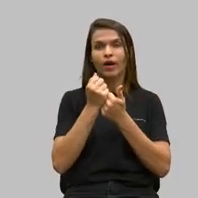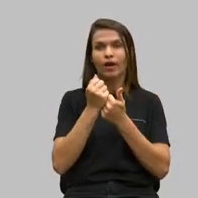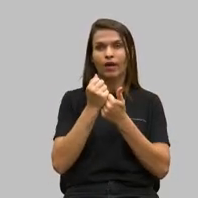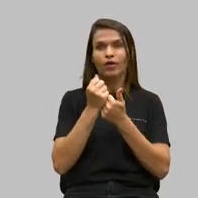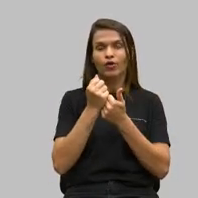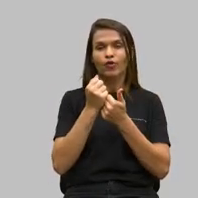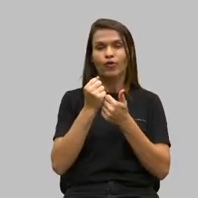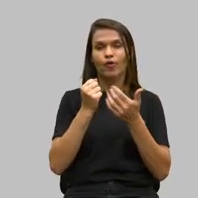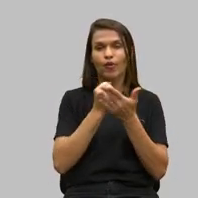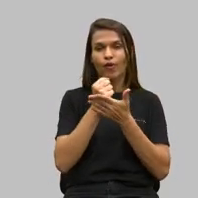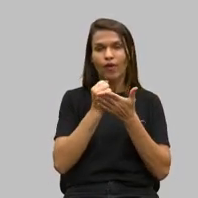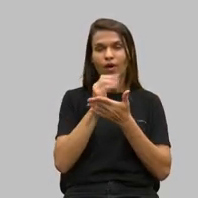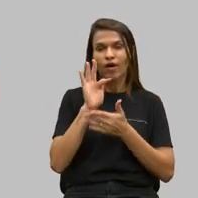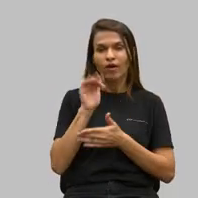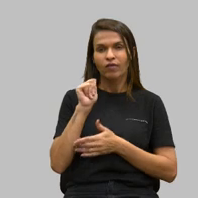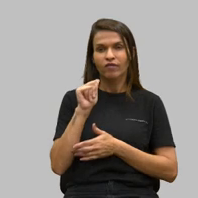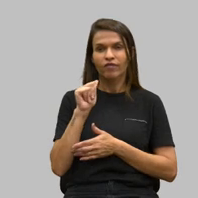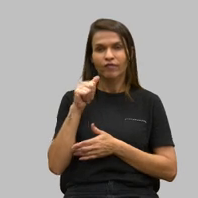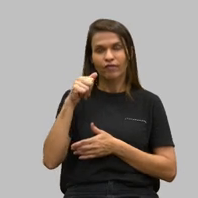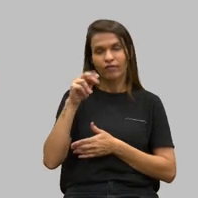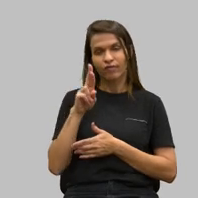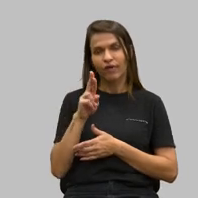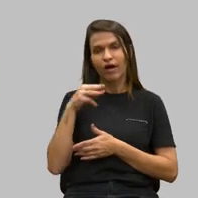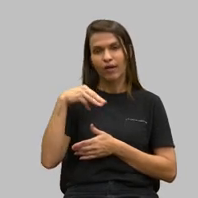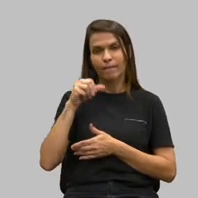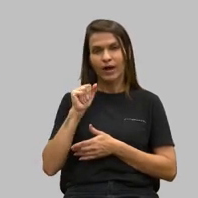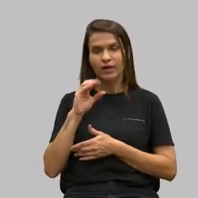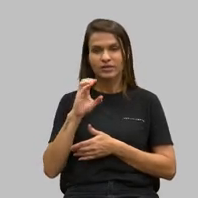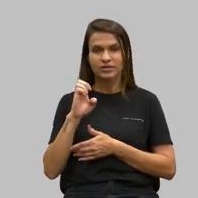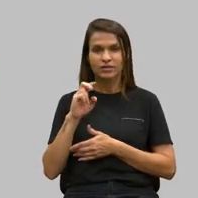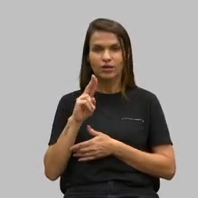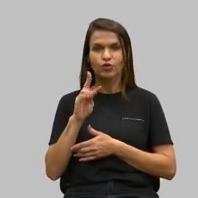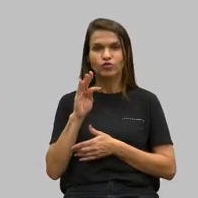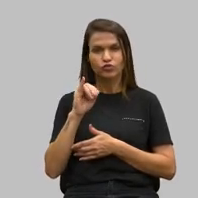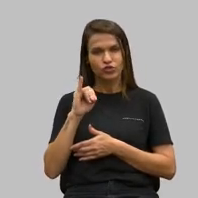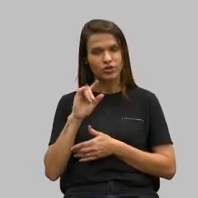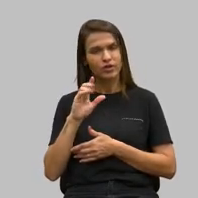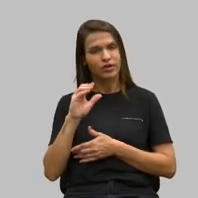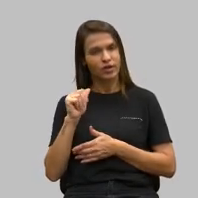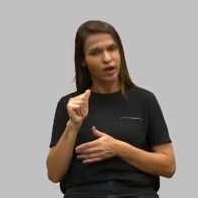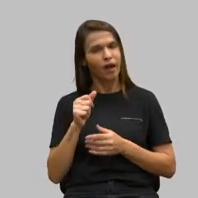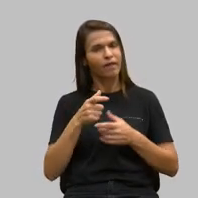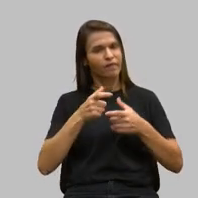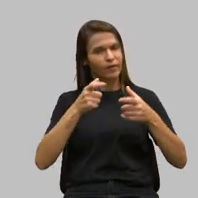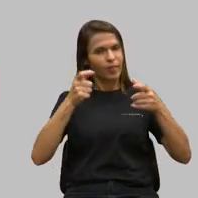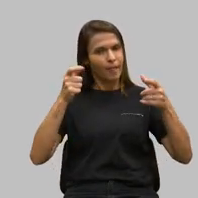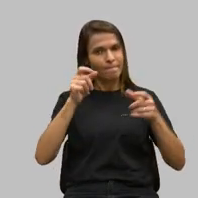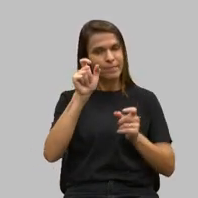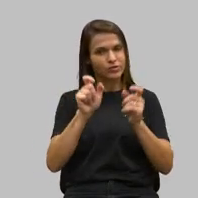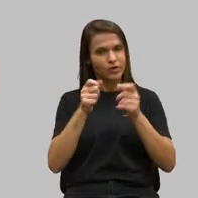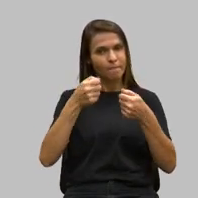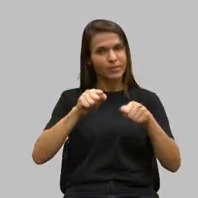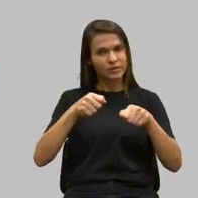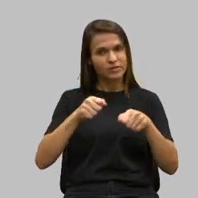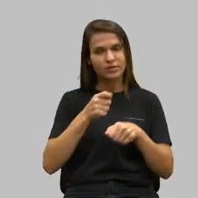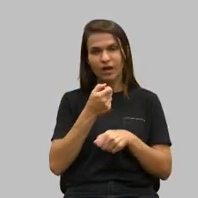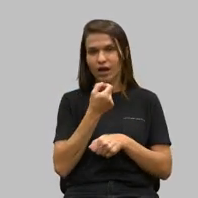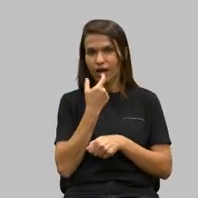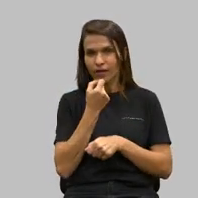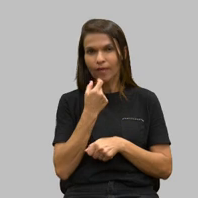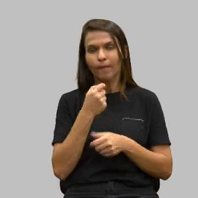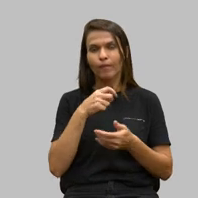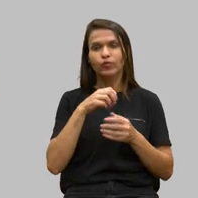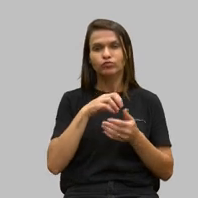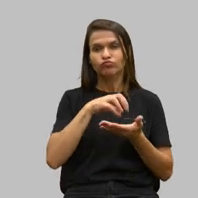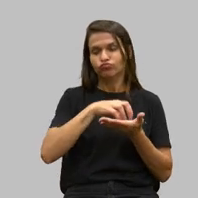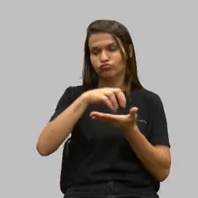aumentando muito exponencialmente o número de pessoas que querem medicamentos, que precisam, por causa da descentralização que nós fizemos